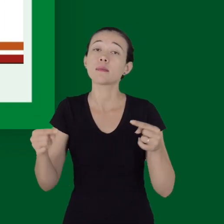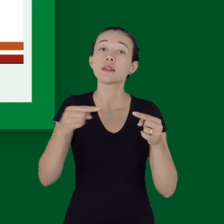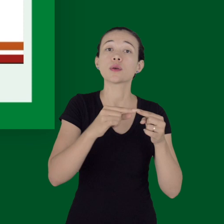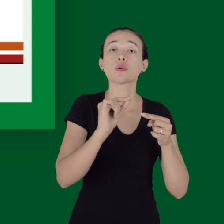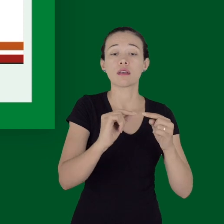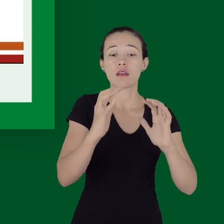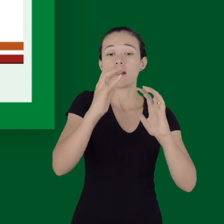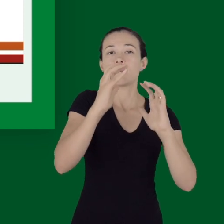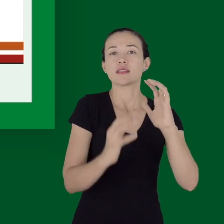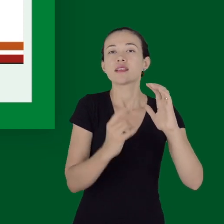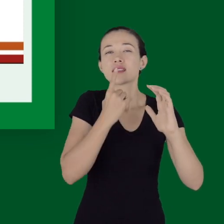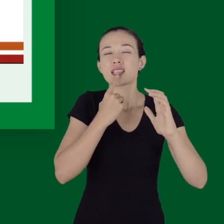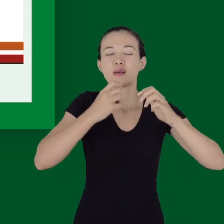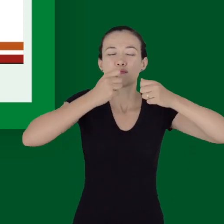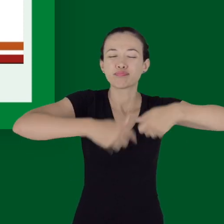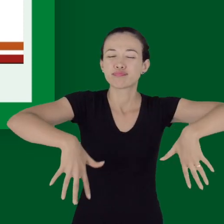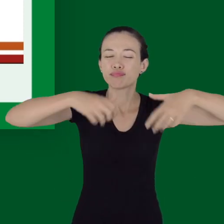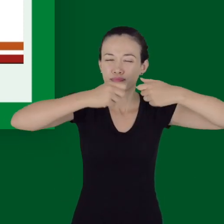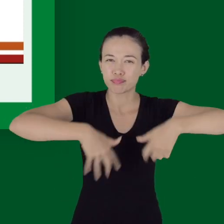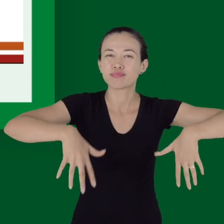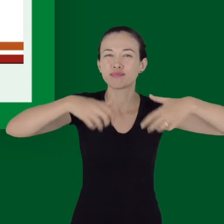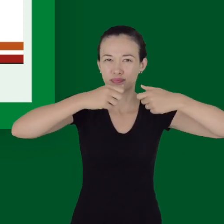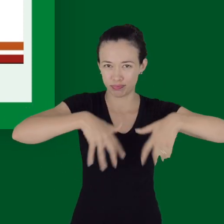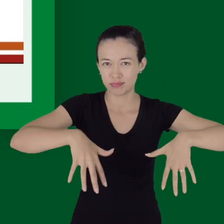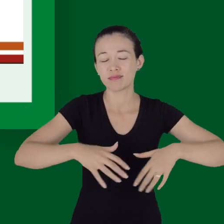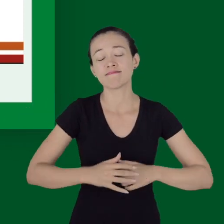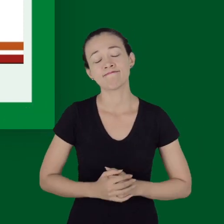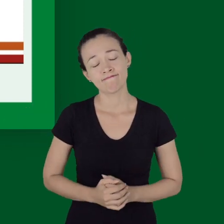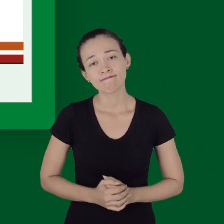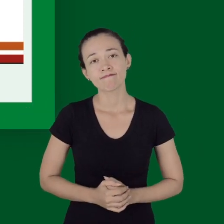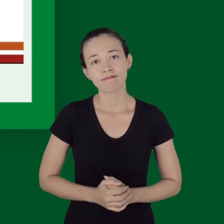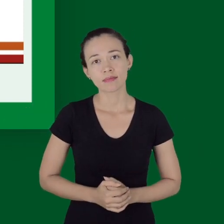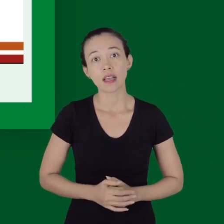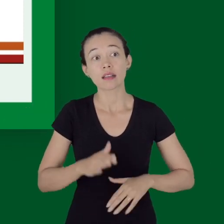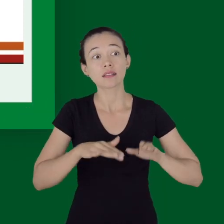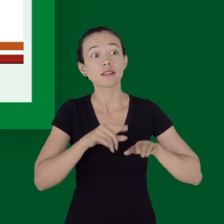também em AVC hemorrágico. Então, quando tem um sangramento, às vezes o paciente